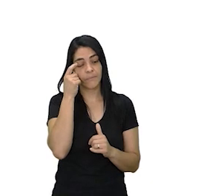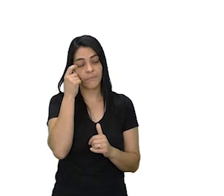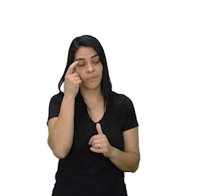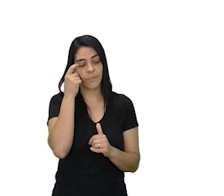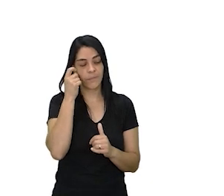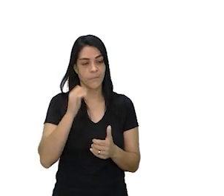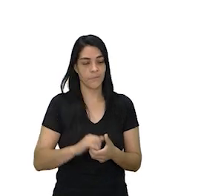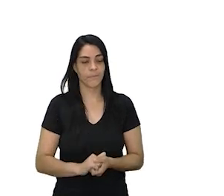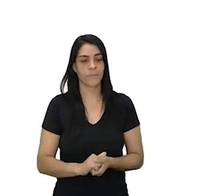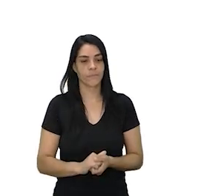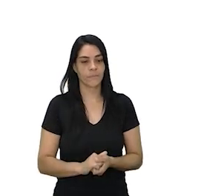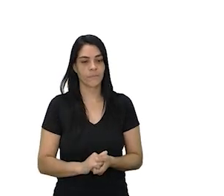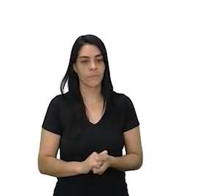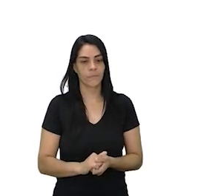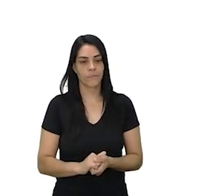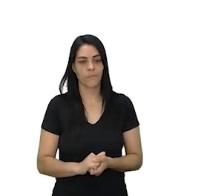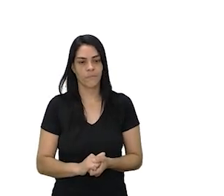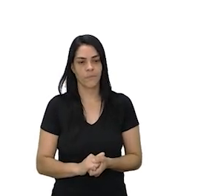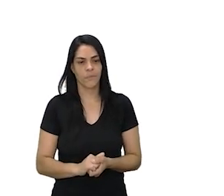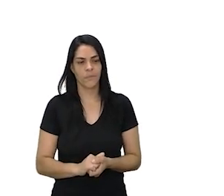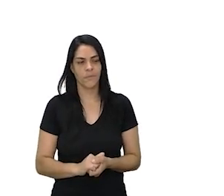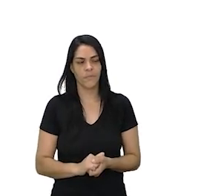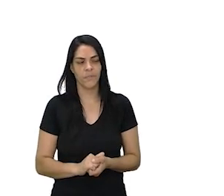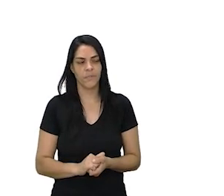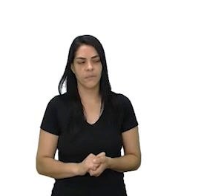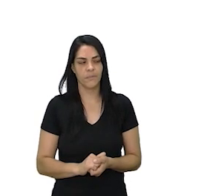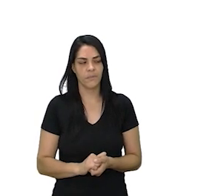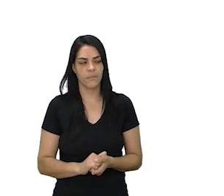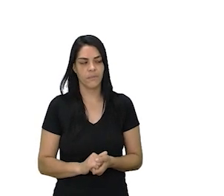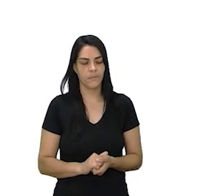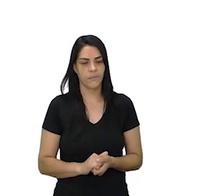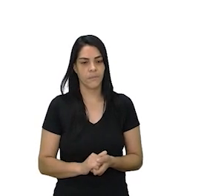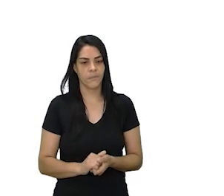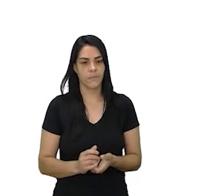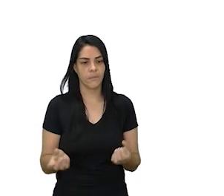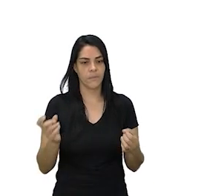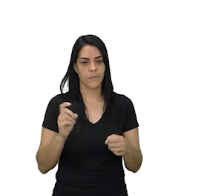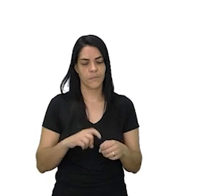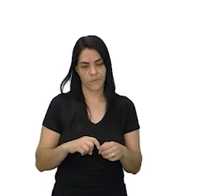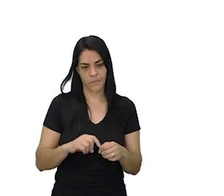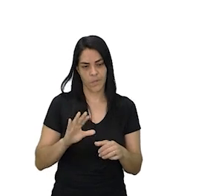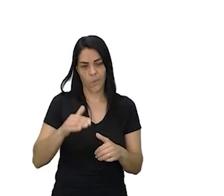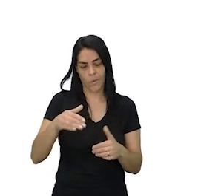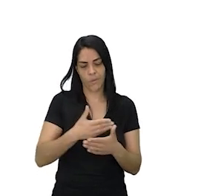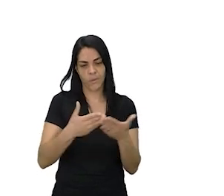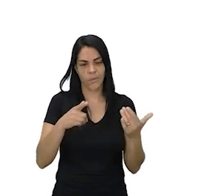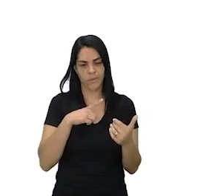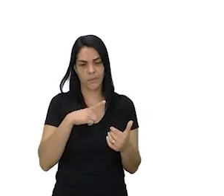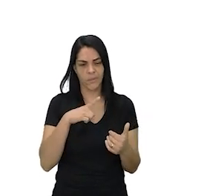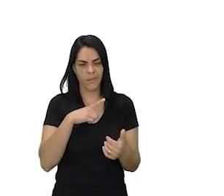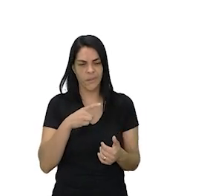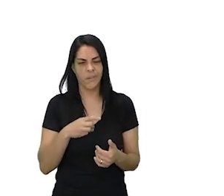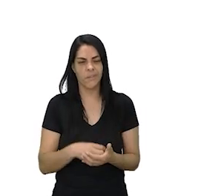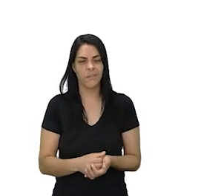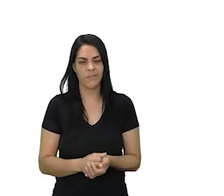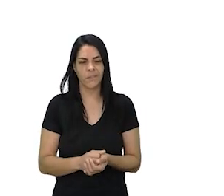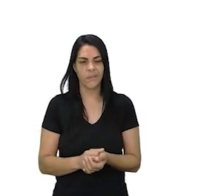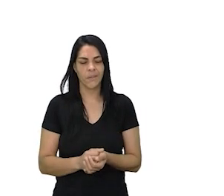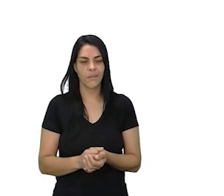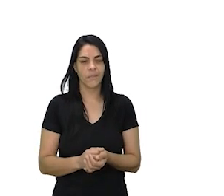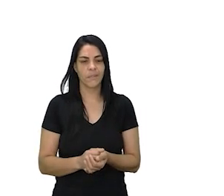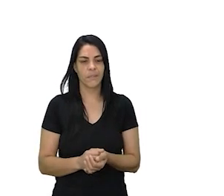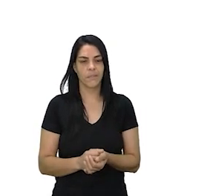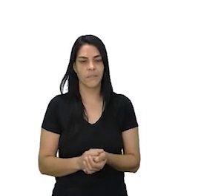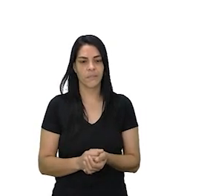fundo a gente poderia também levantar outros, né? Eu vou voltar aqui, ó, quando a gente tem o chafariz aqui no meio